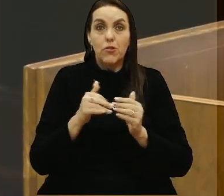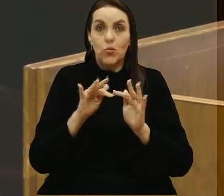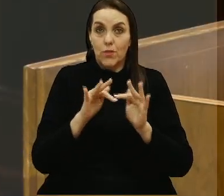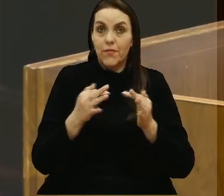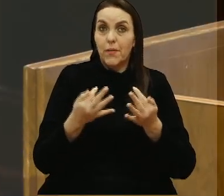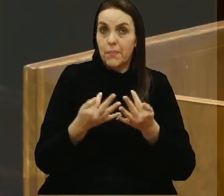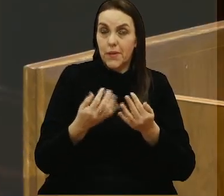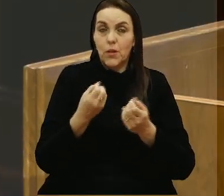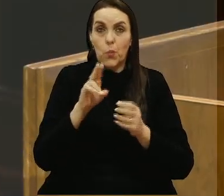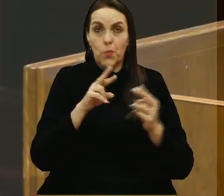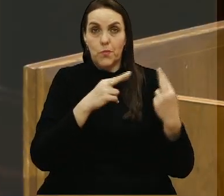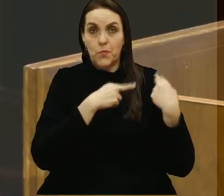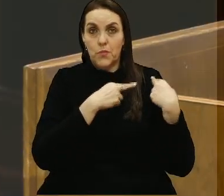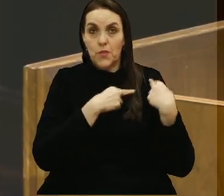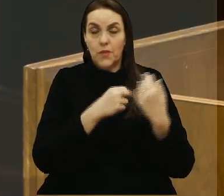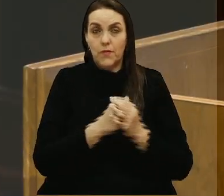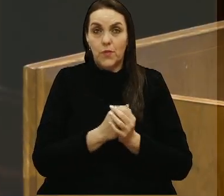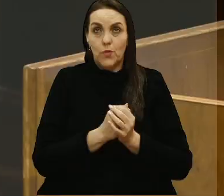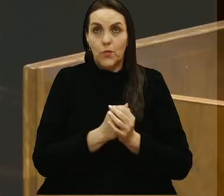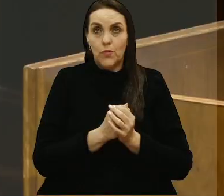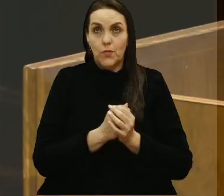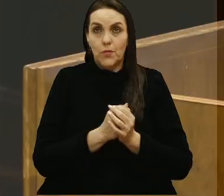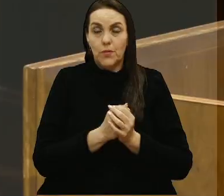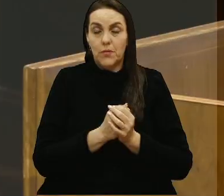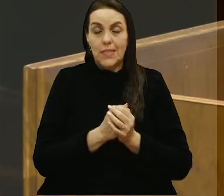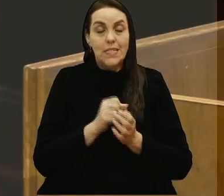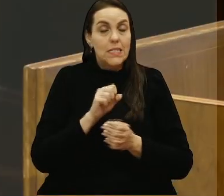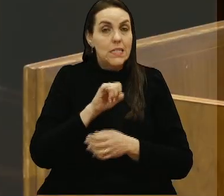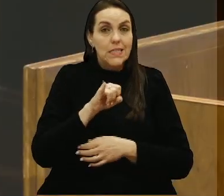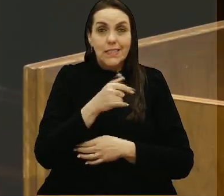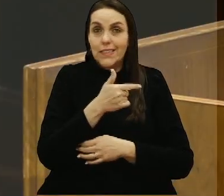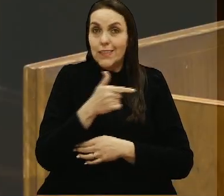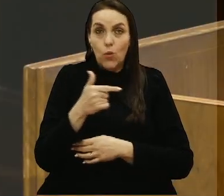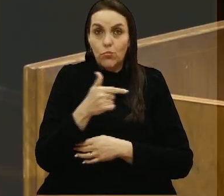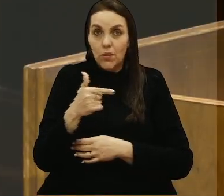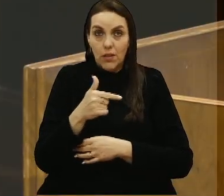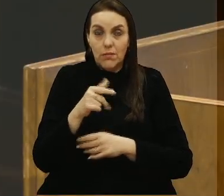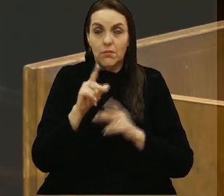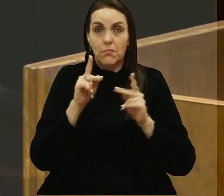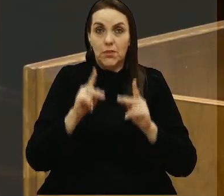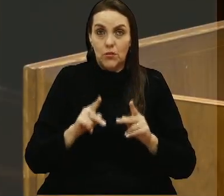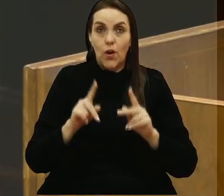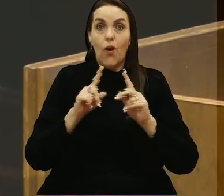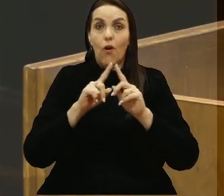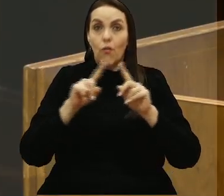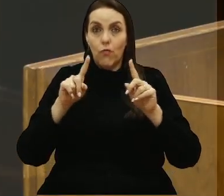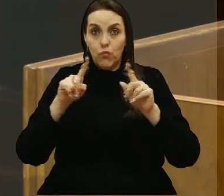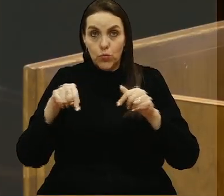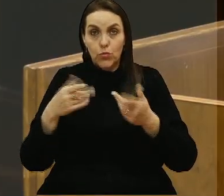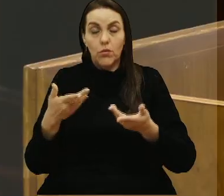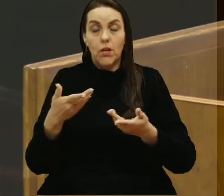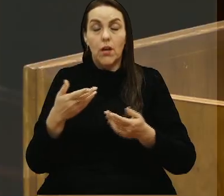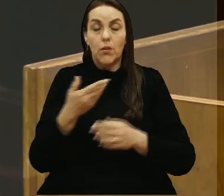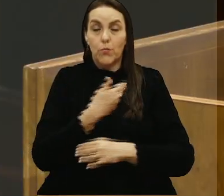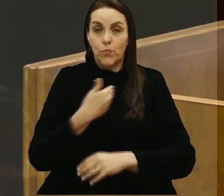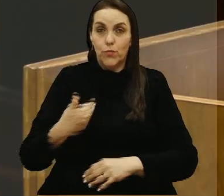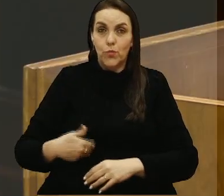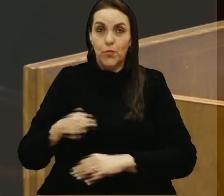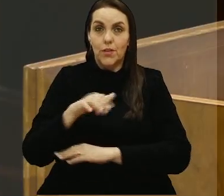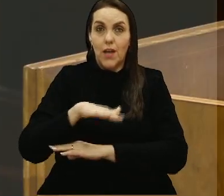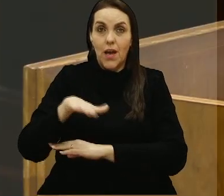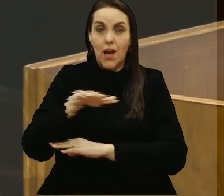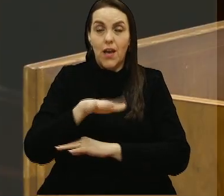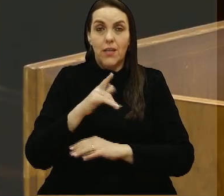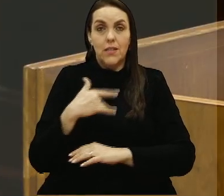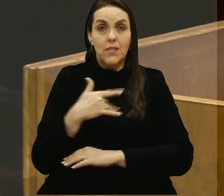um responsável, na absoluta falta destes, de um servidor público da área de saúde e de assistência